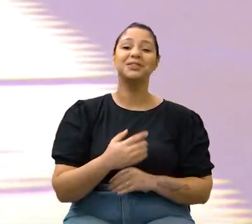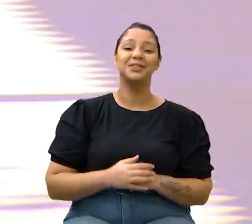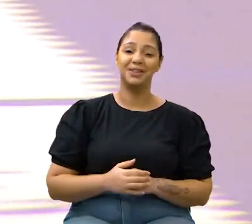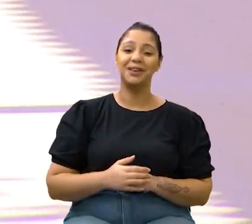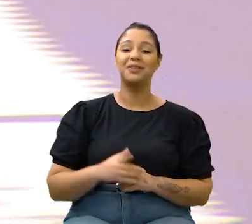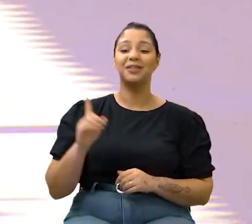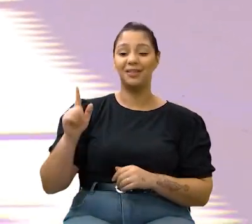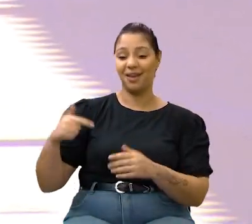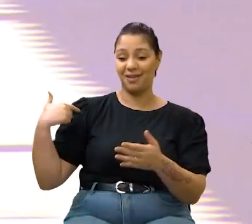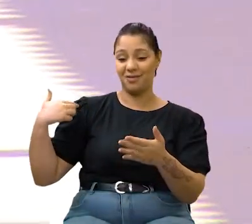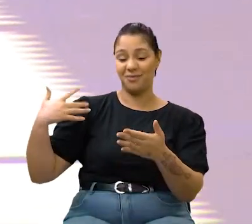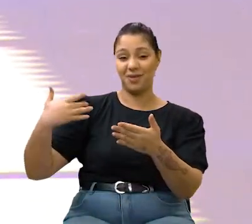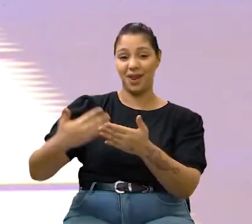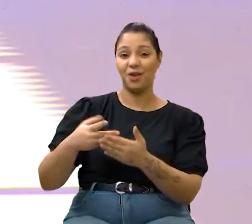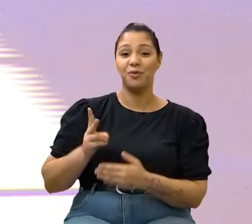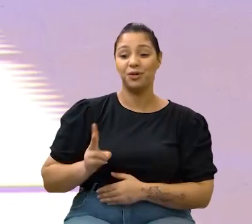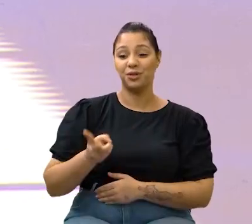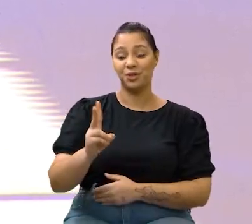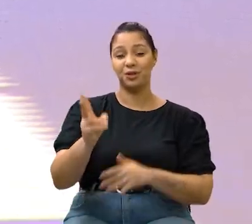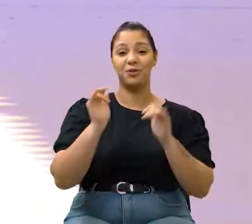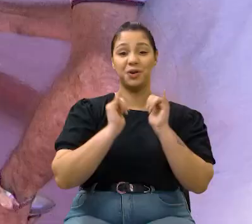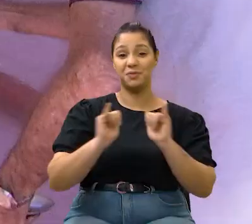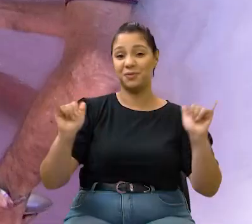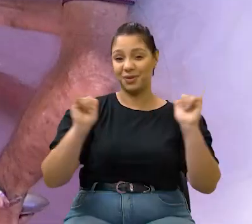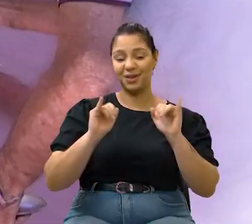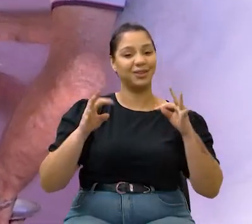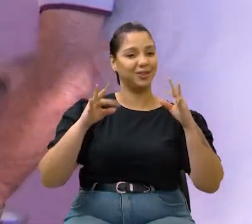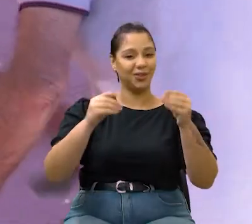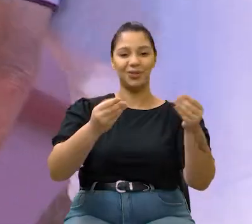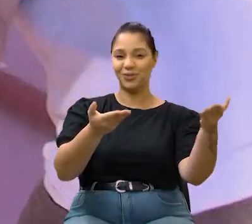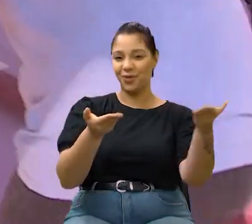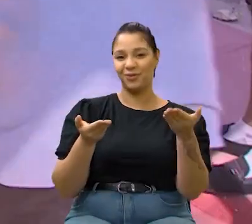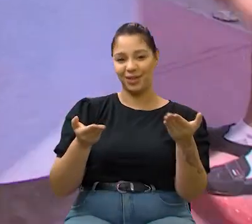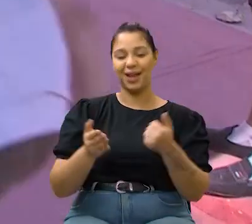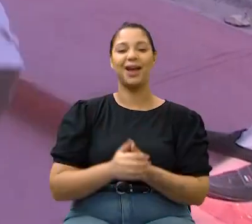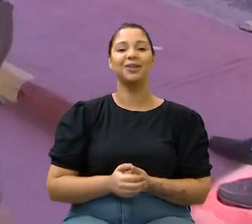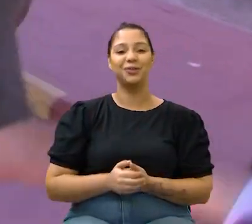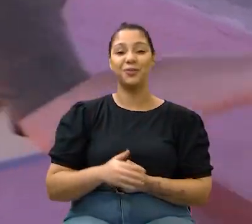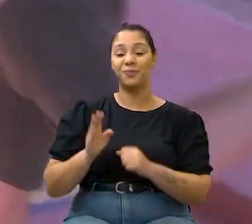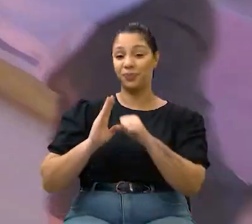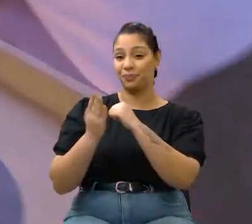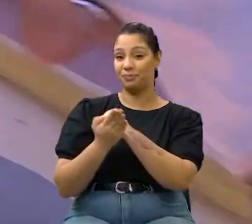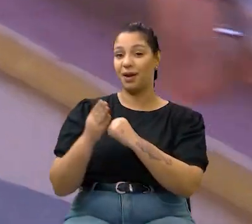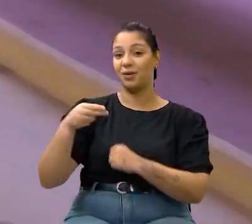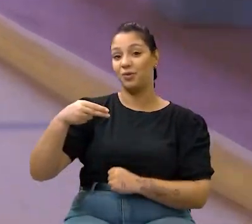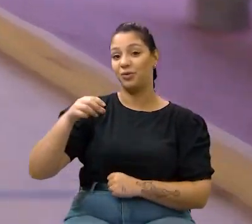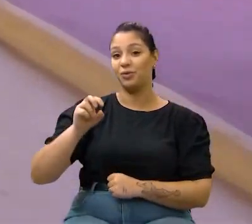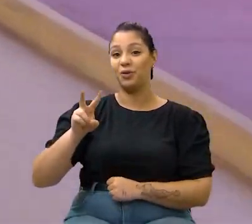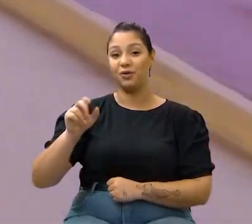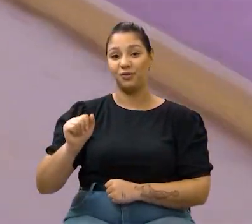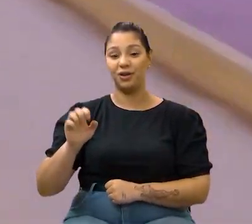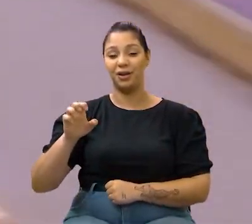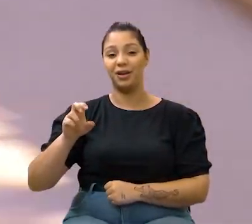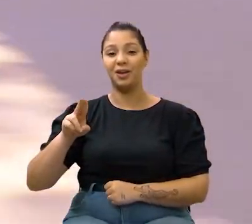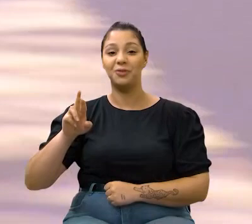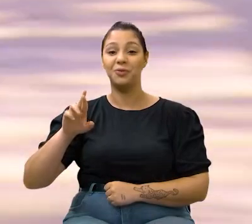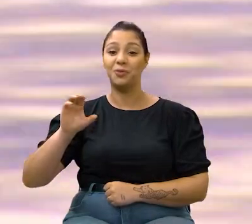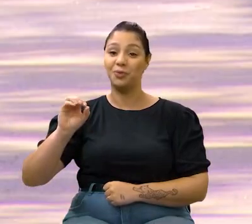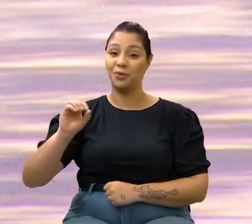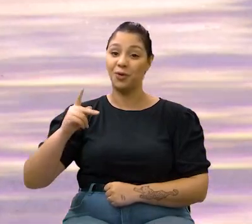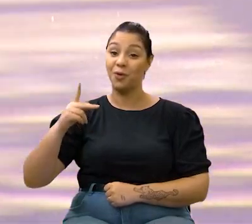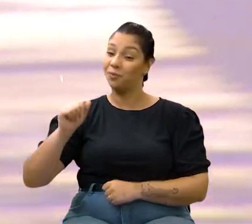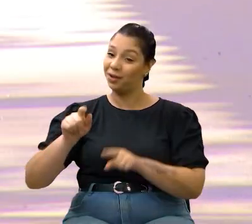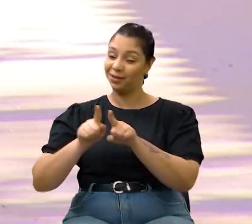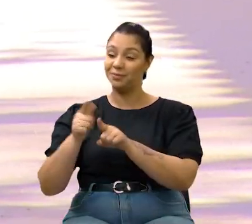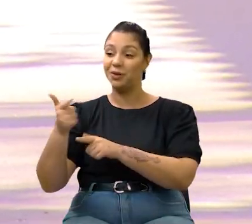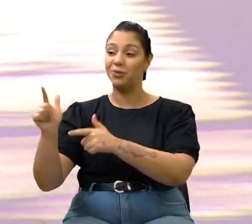nós, para esse legado continuar. Então estão todos convidados, Nova Europa e adjacência. É,